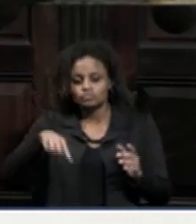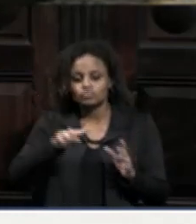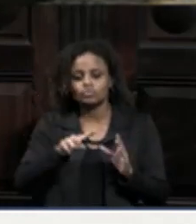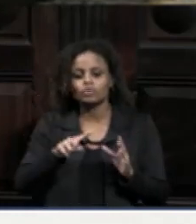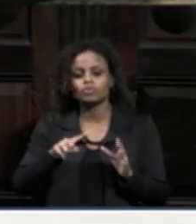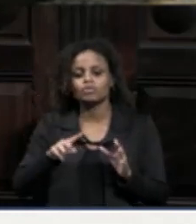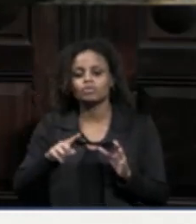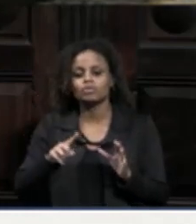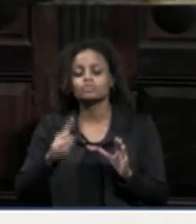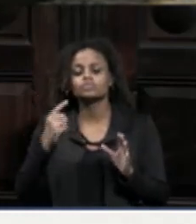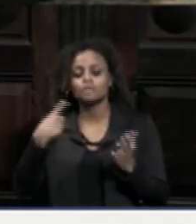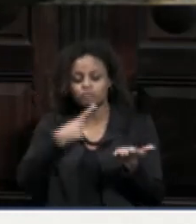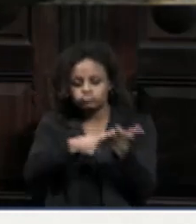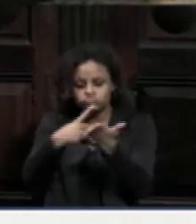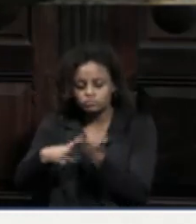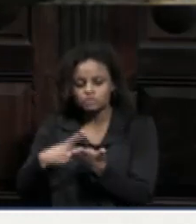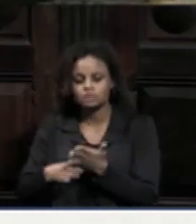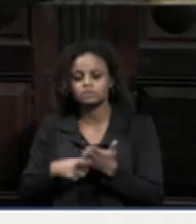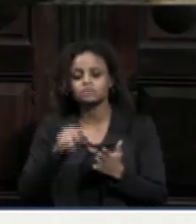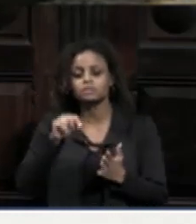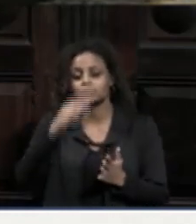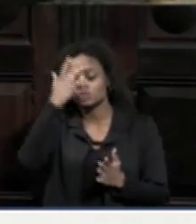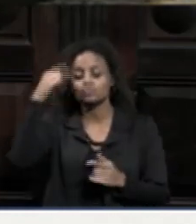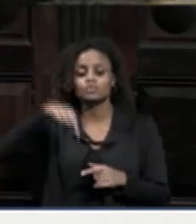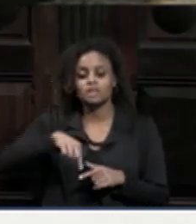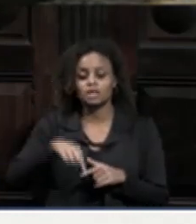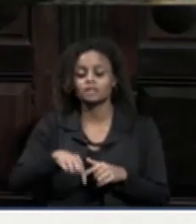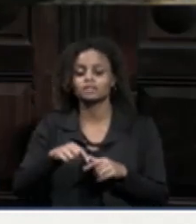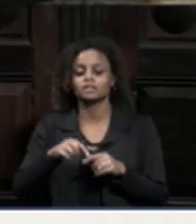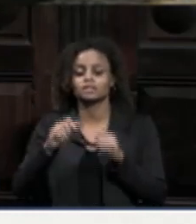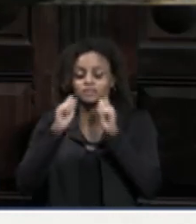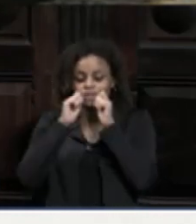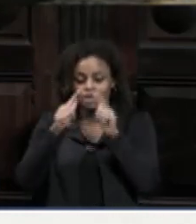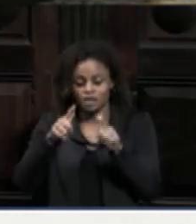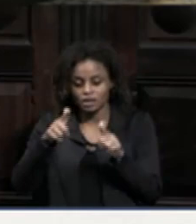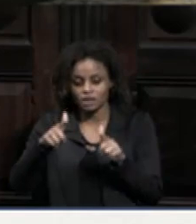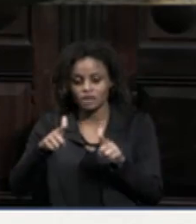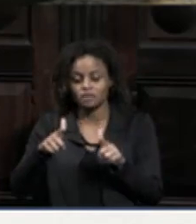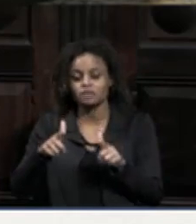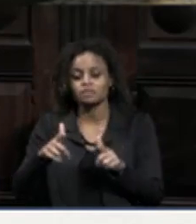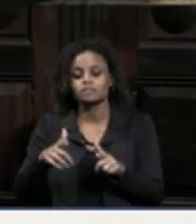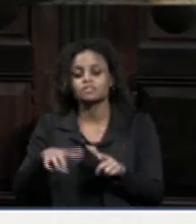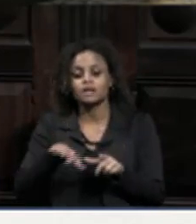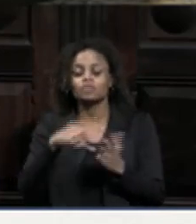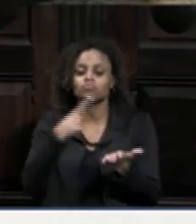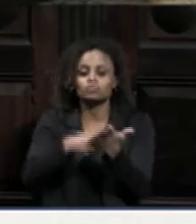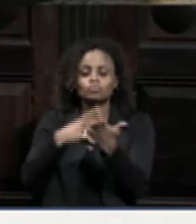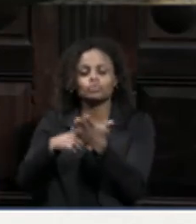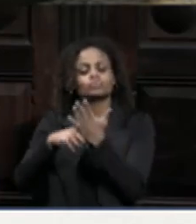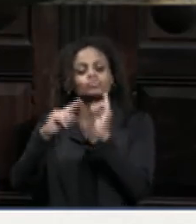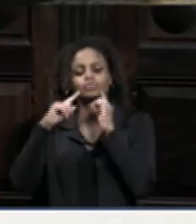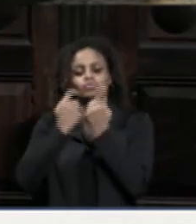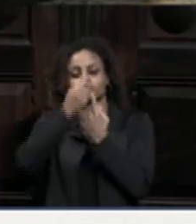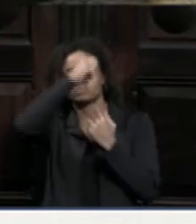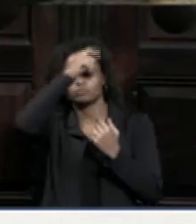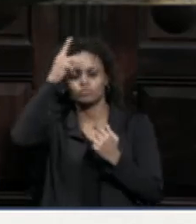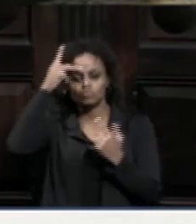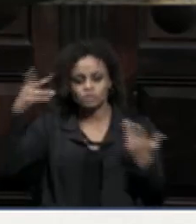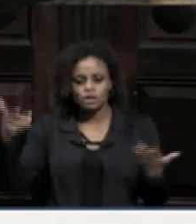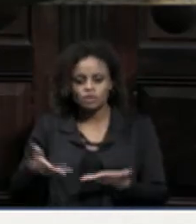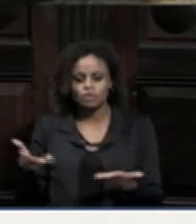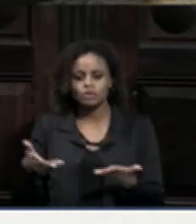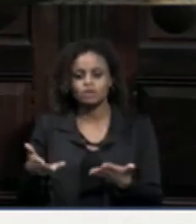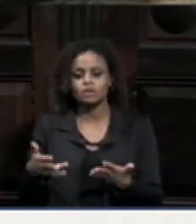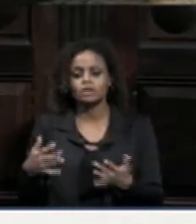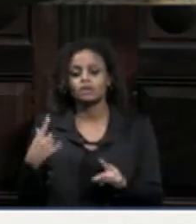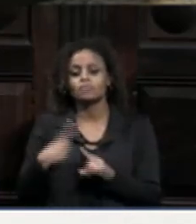uma concordância de quem estava presente no plenário de ser marcada essa audiência pública agora. Porque